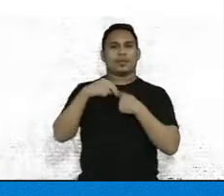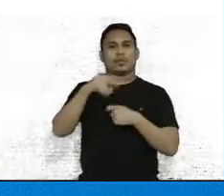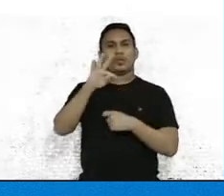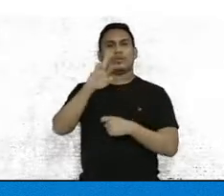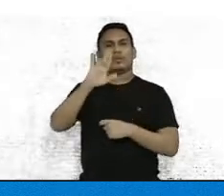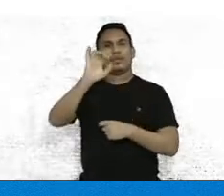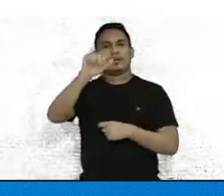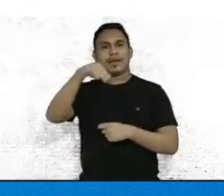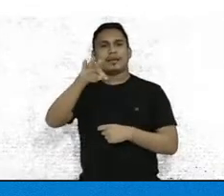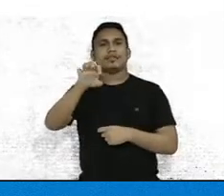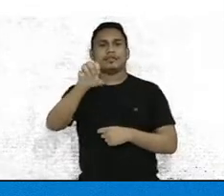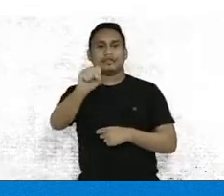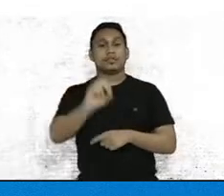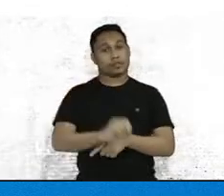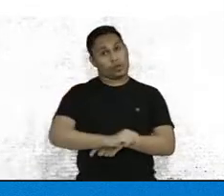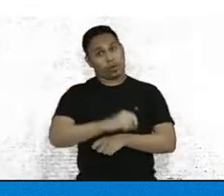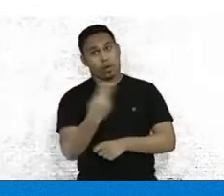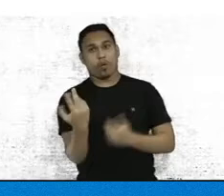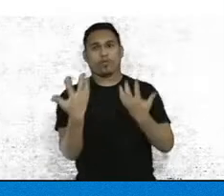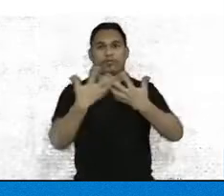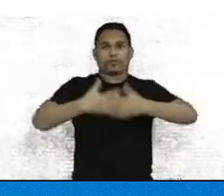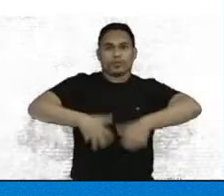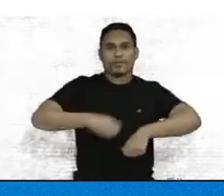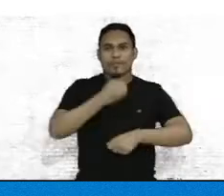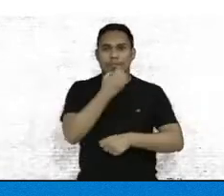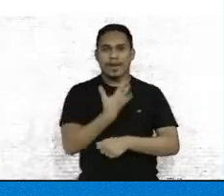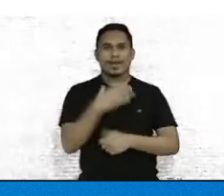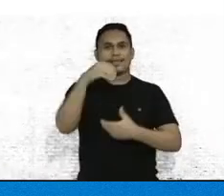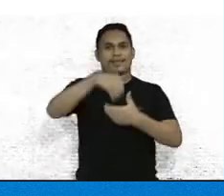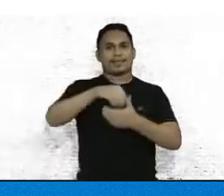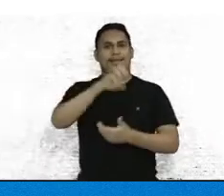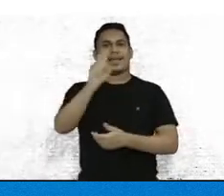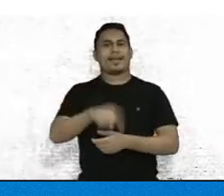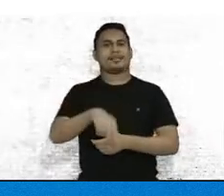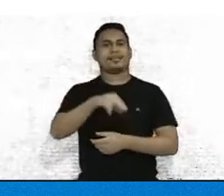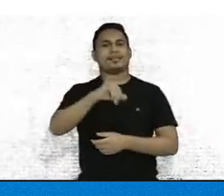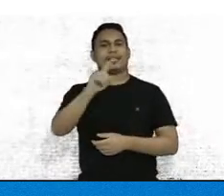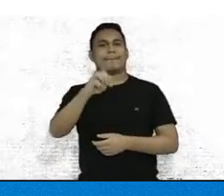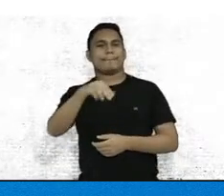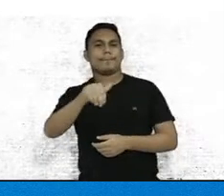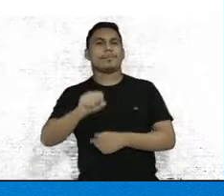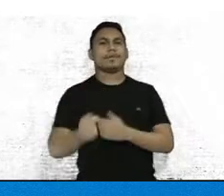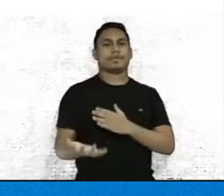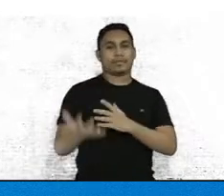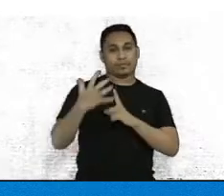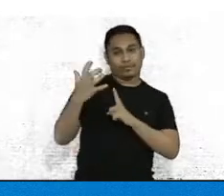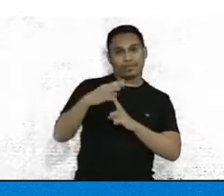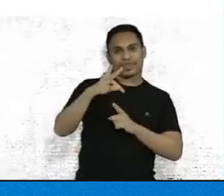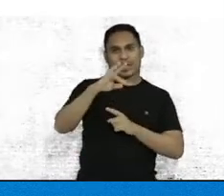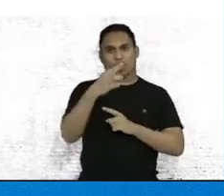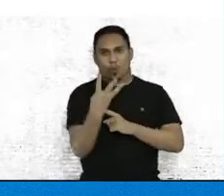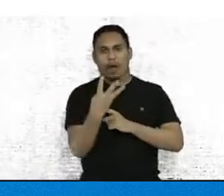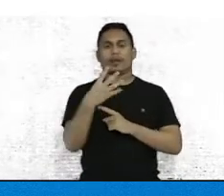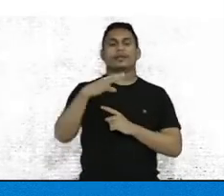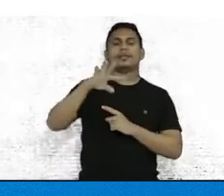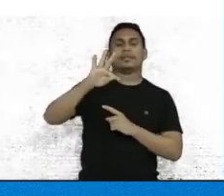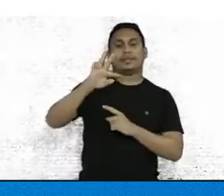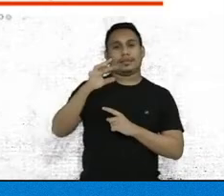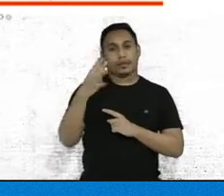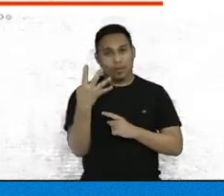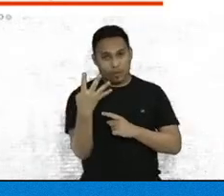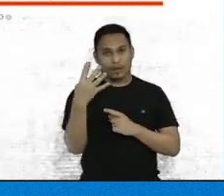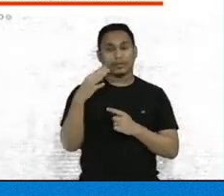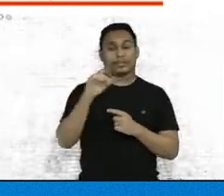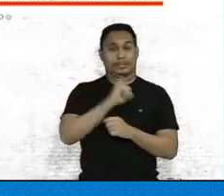no funcionamento daquelas enzimas que ativam o T4 e o T3, e se não existe uma ação excessiva do estresse na saúde da